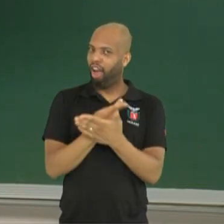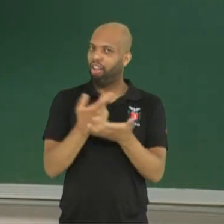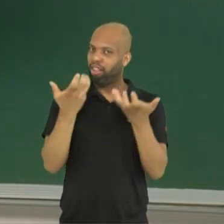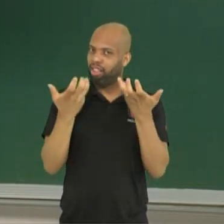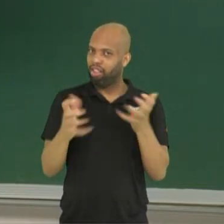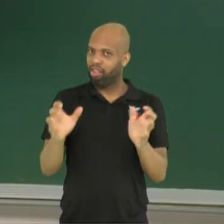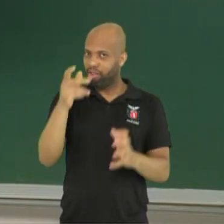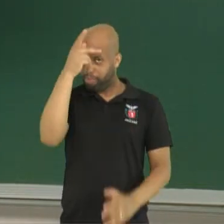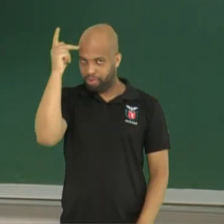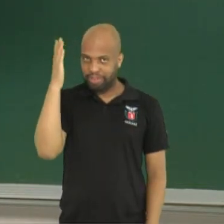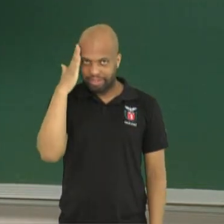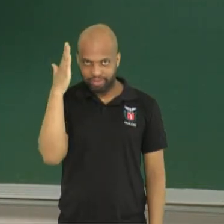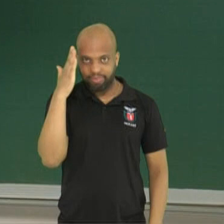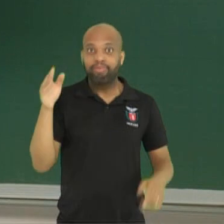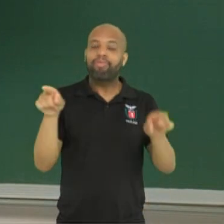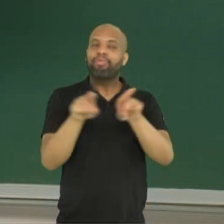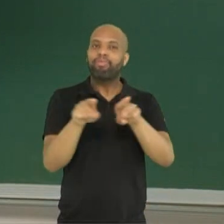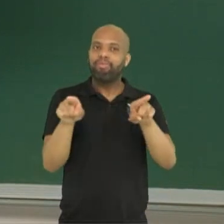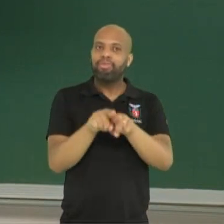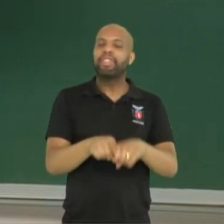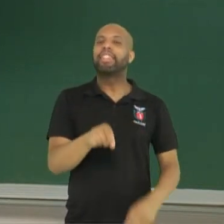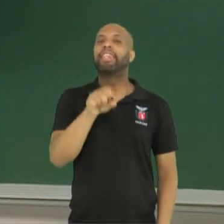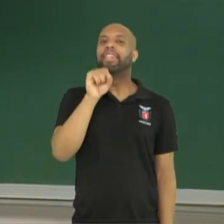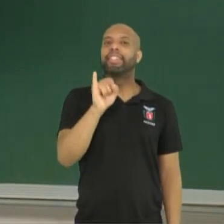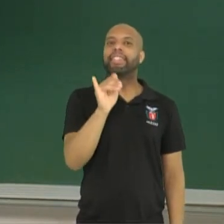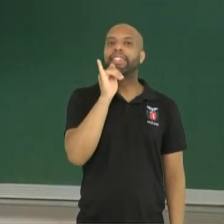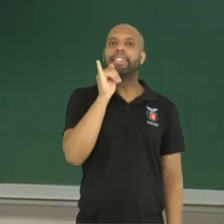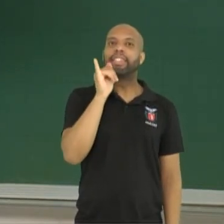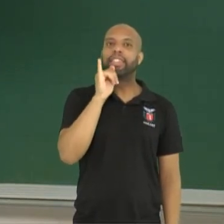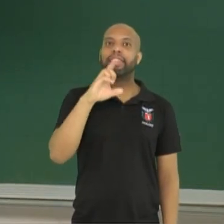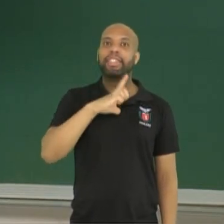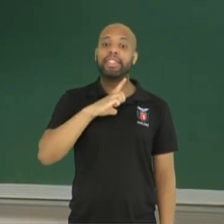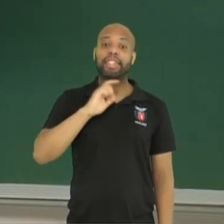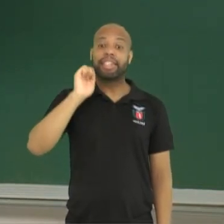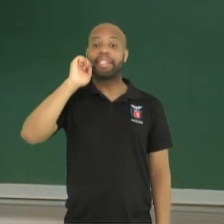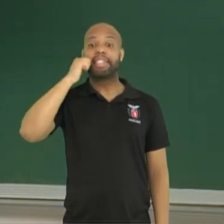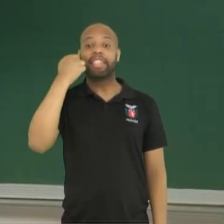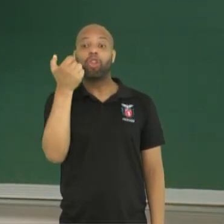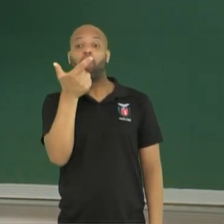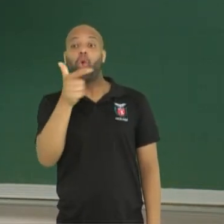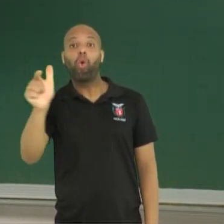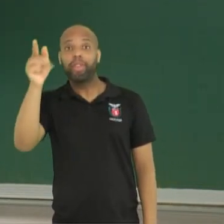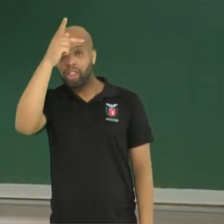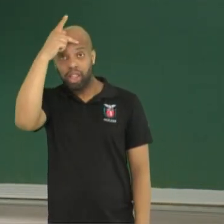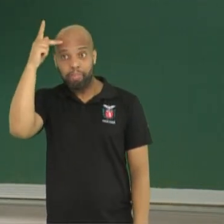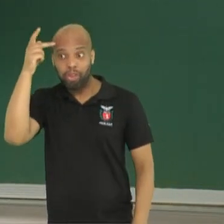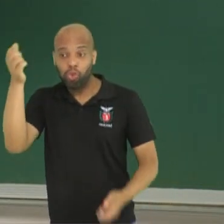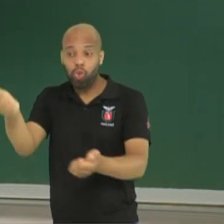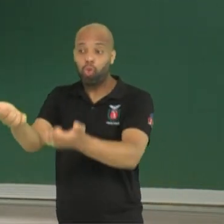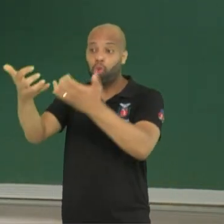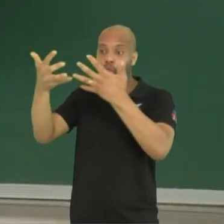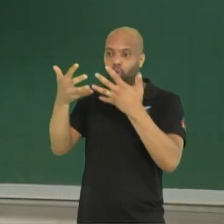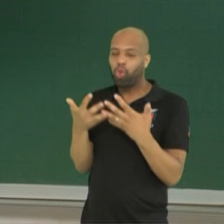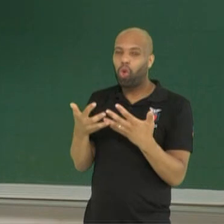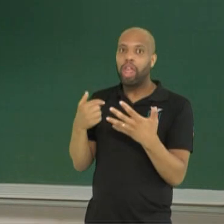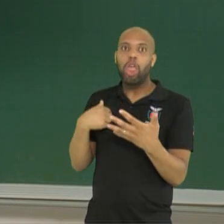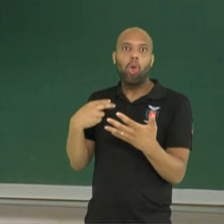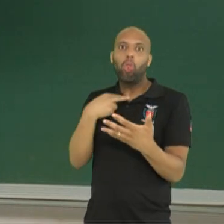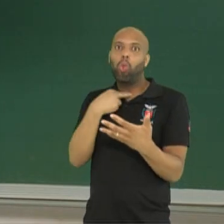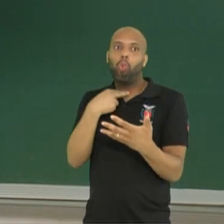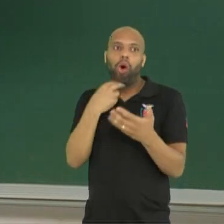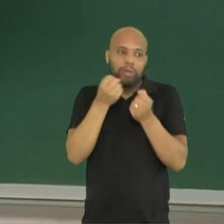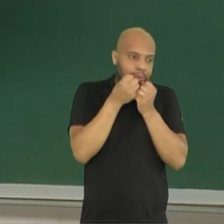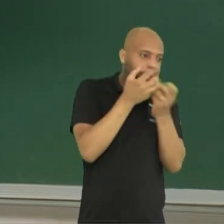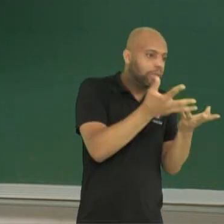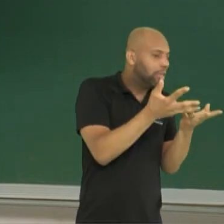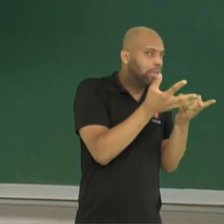saiba. Ou o pior é quando nós temos o segredo de outra pessoa para contar, aí é que o problema pode ser